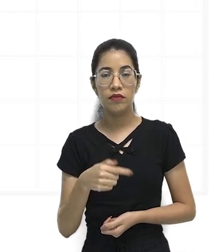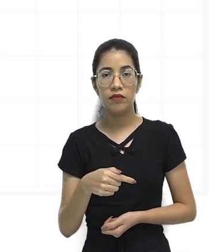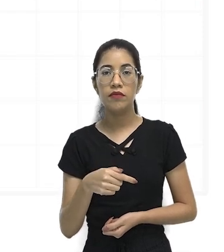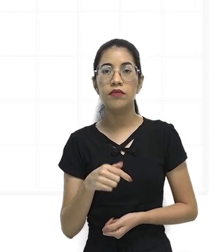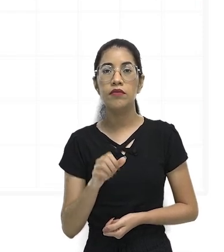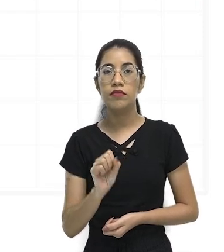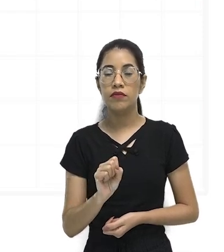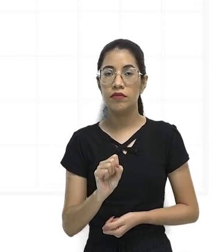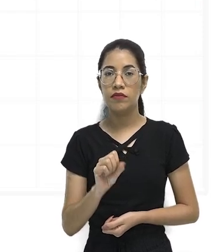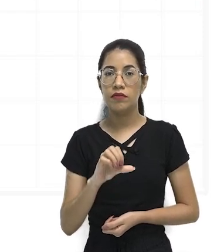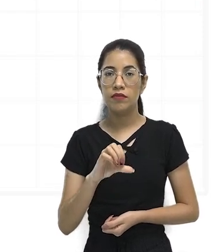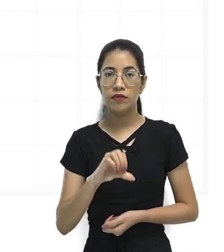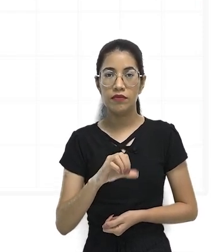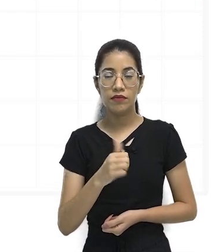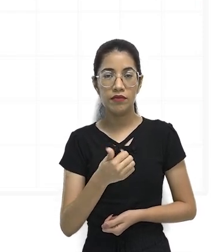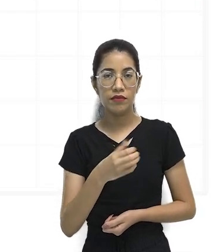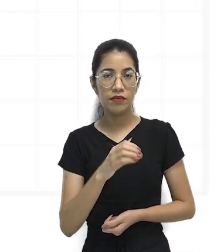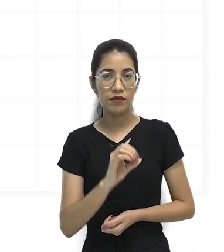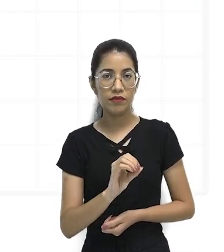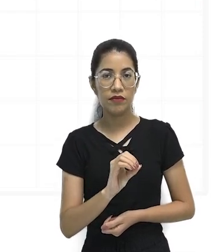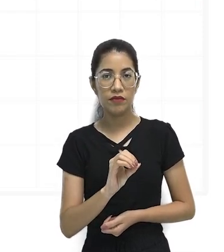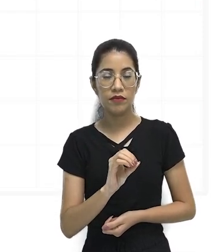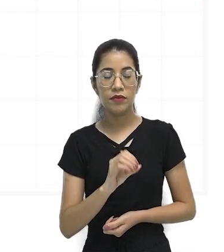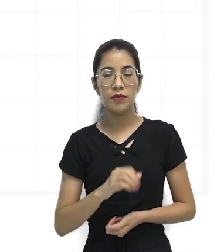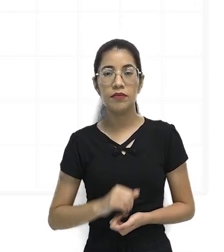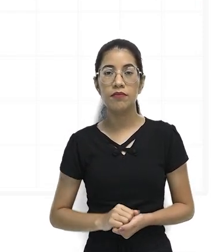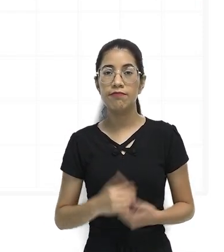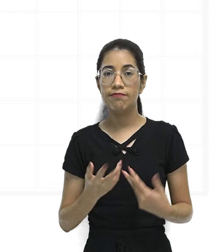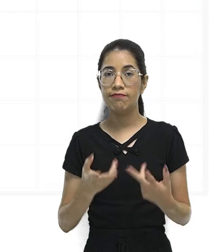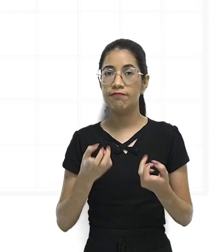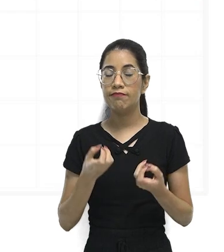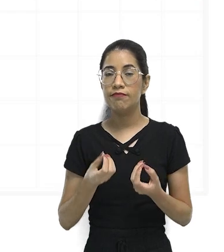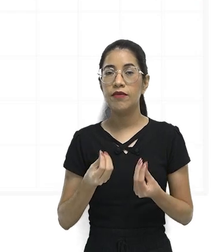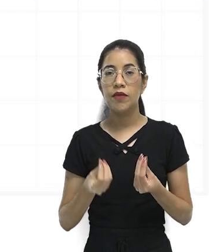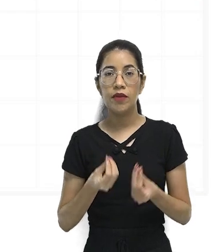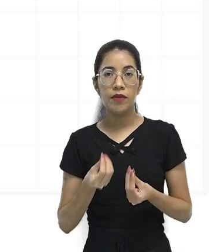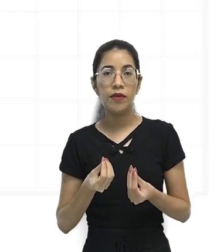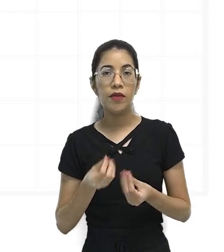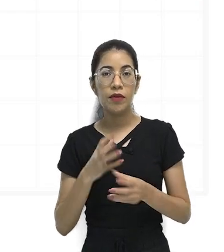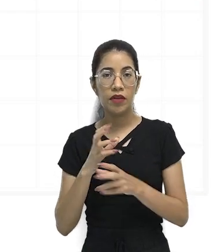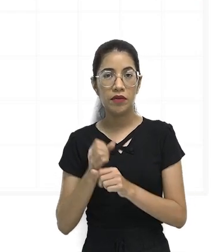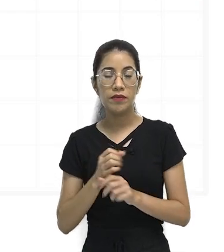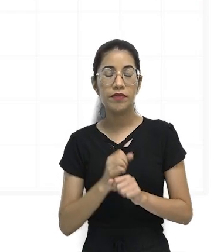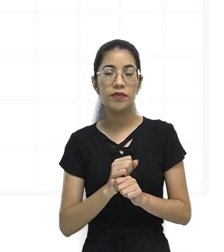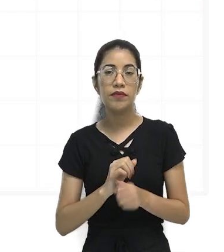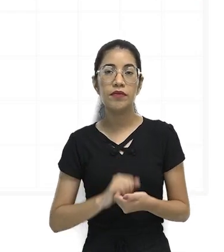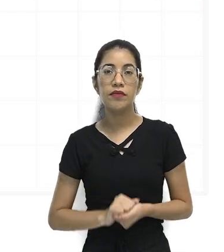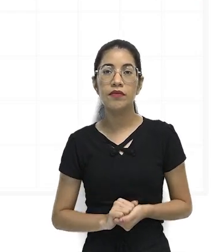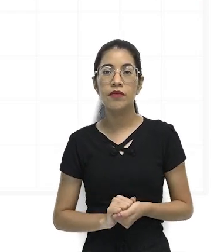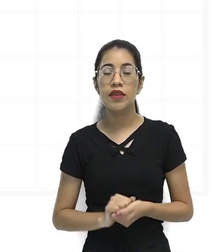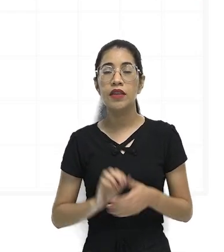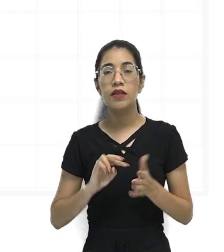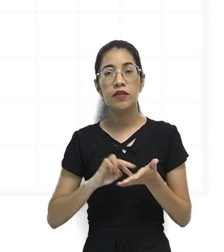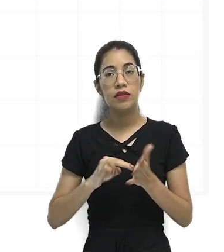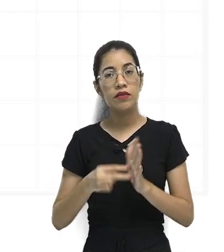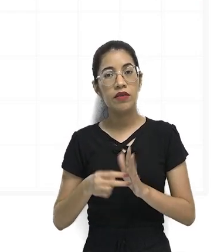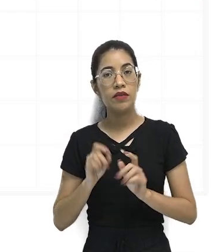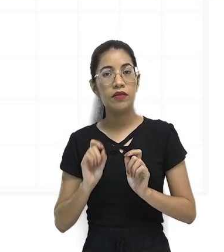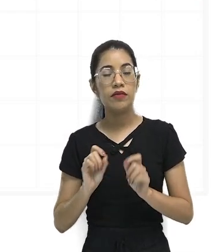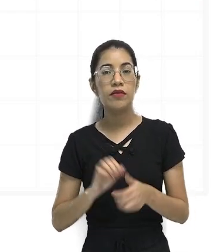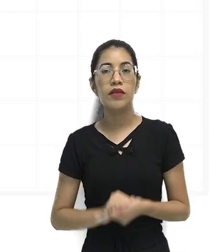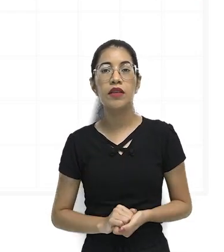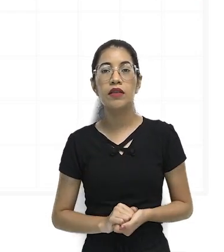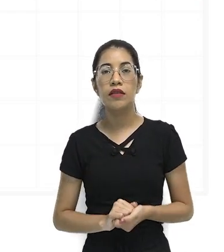6, 7, 8, 9, 10. Viram só? Ou seja, nós temos aqui